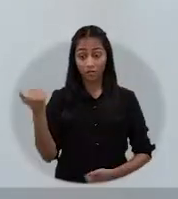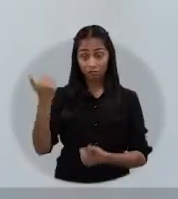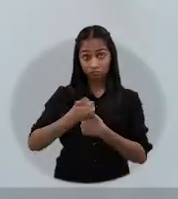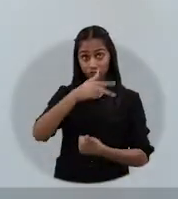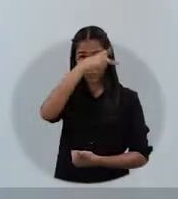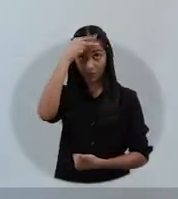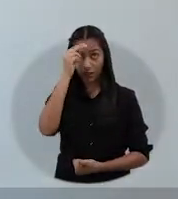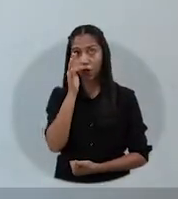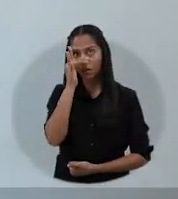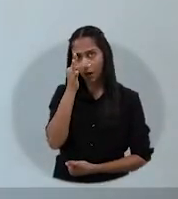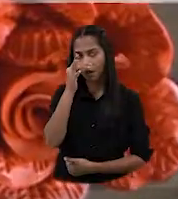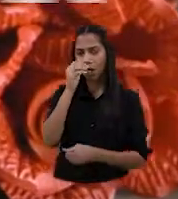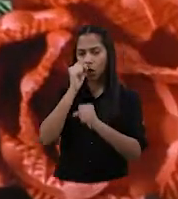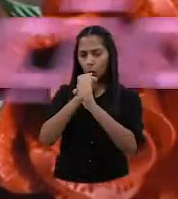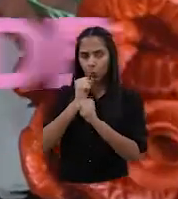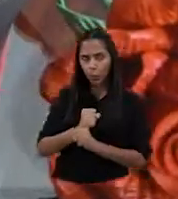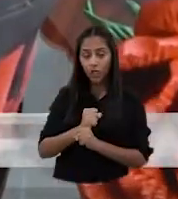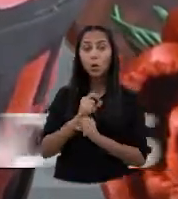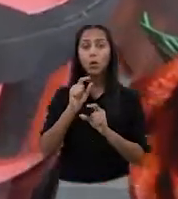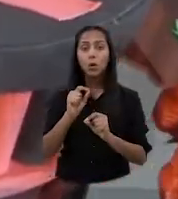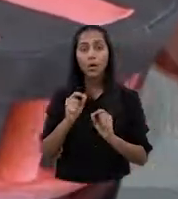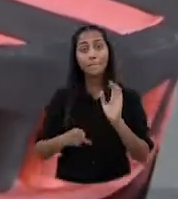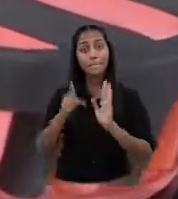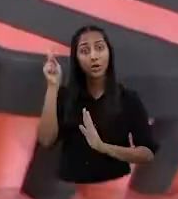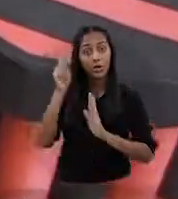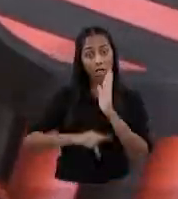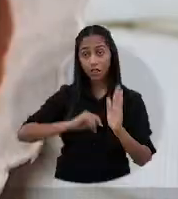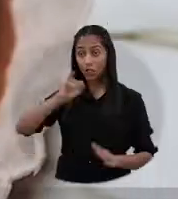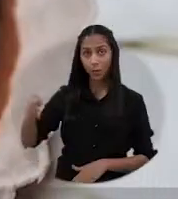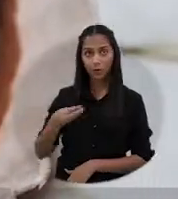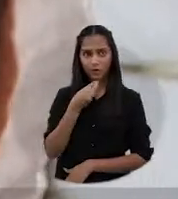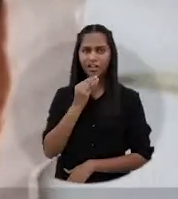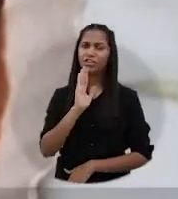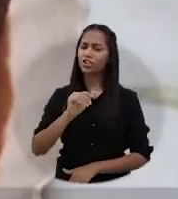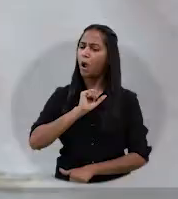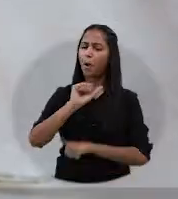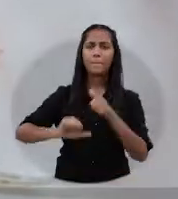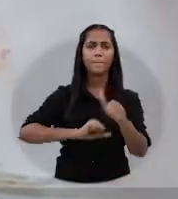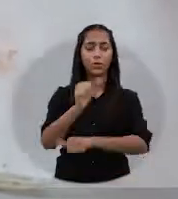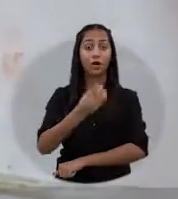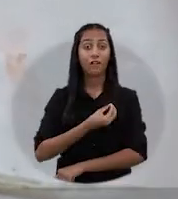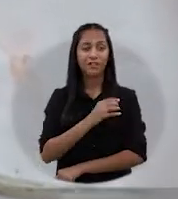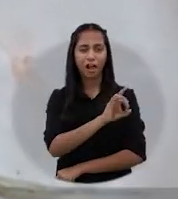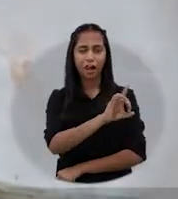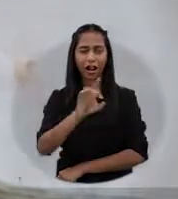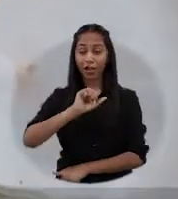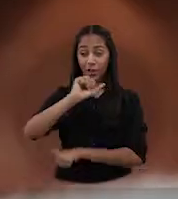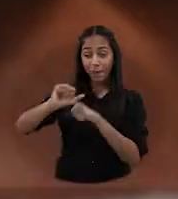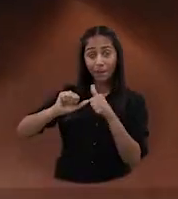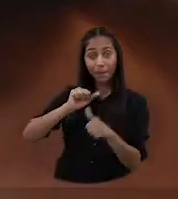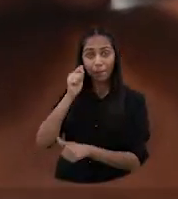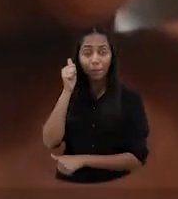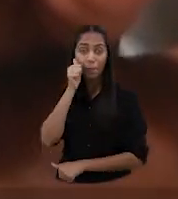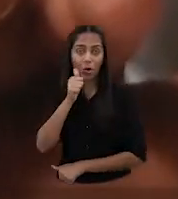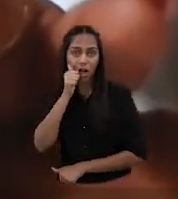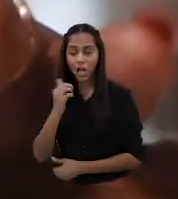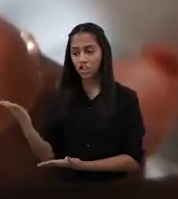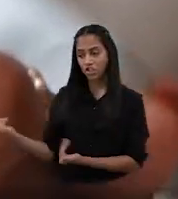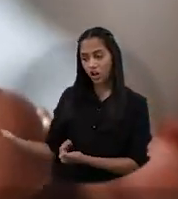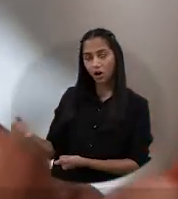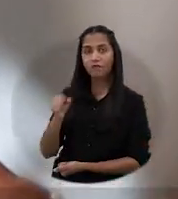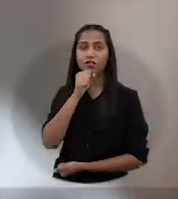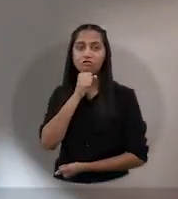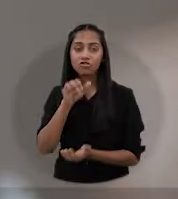Nessa gestão, Rosalba Ciarline implantou o programa Geração de Oportunidades, que já transformou a vida de muitas mulheres,